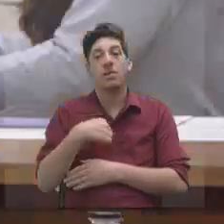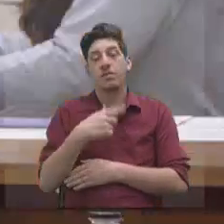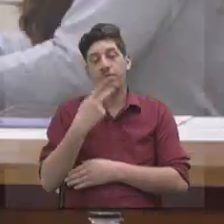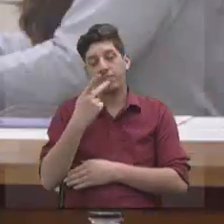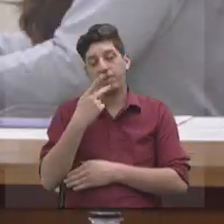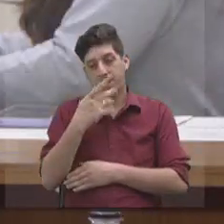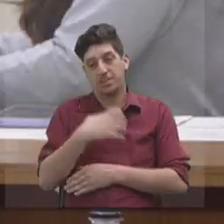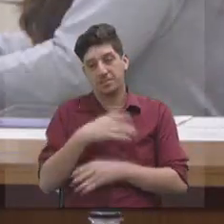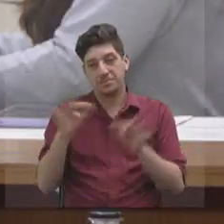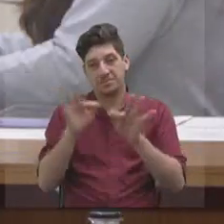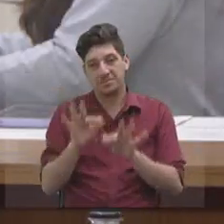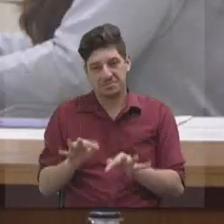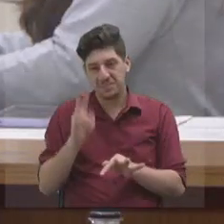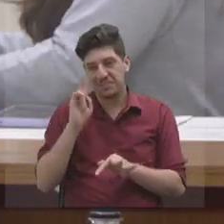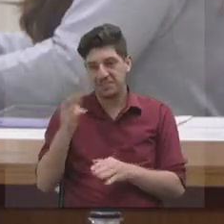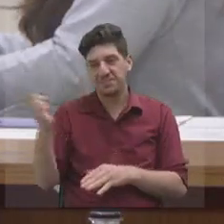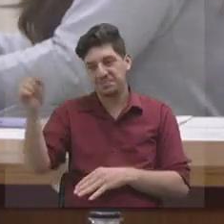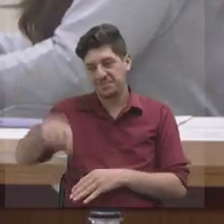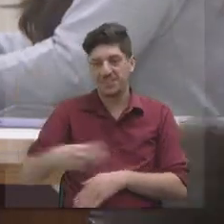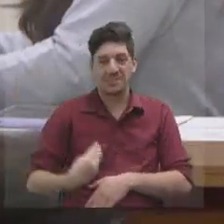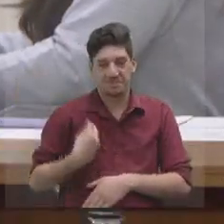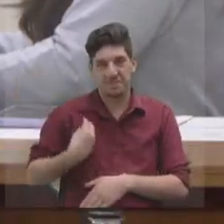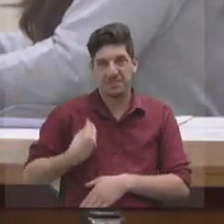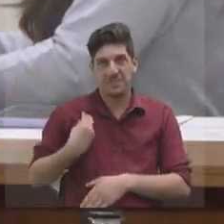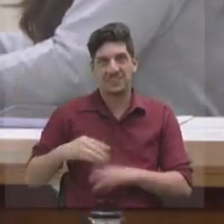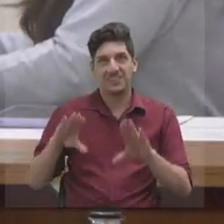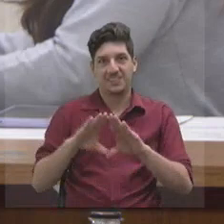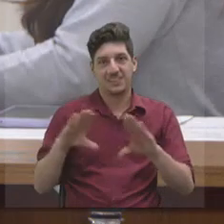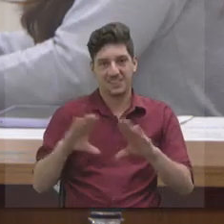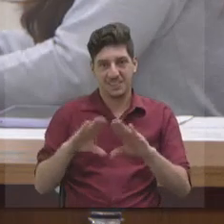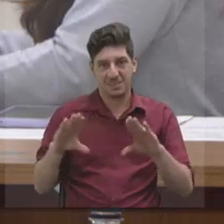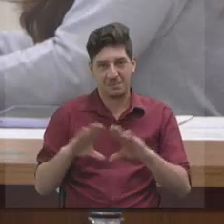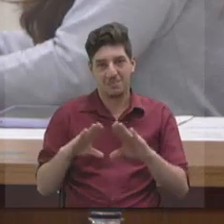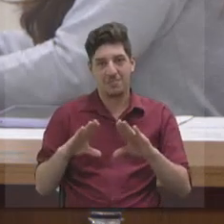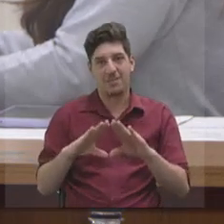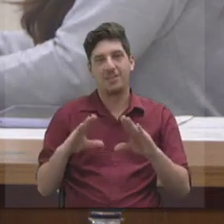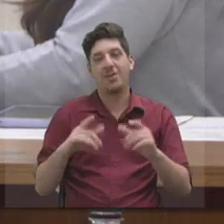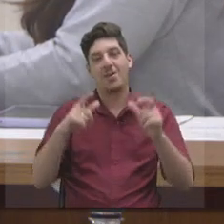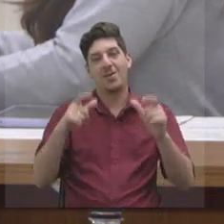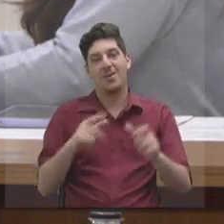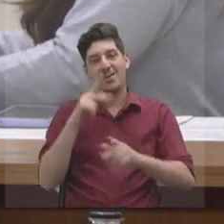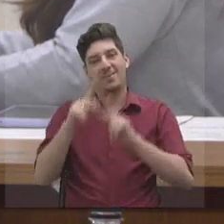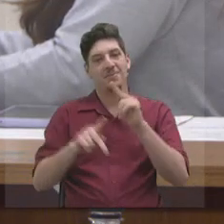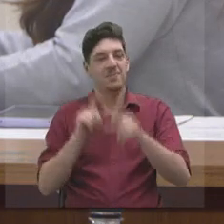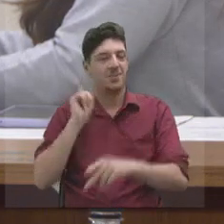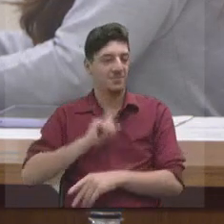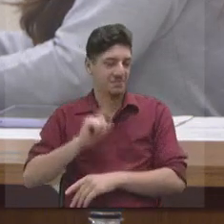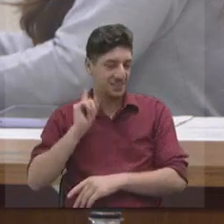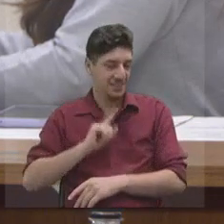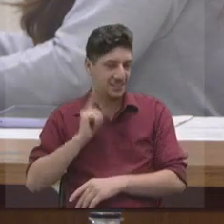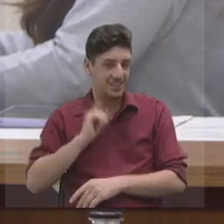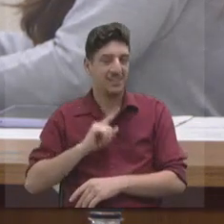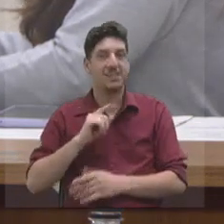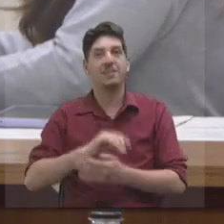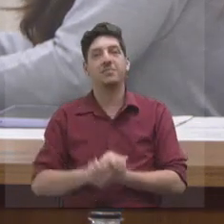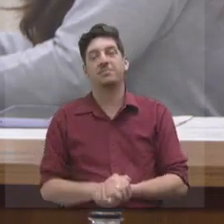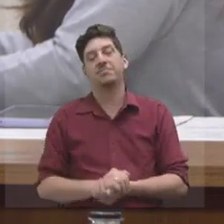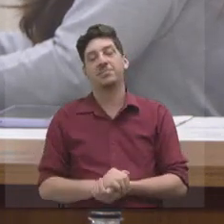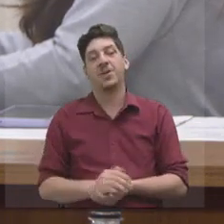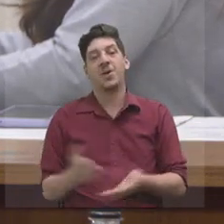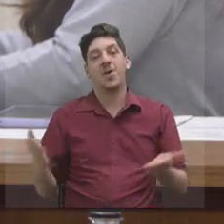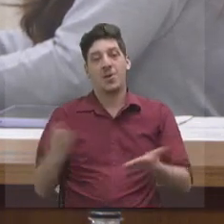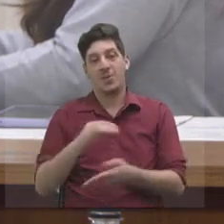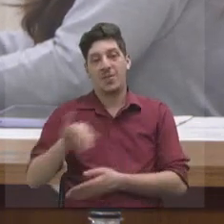de recebê-lo aqui na nossa Assembleia casa do Povo mineiro onde a gente tem mais uma oportunidade de